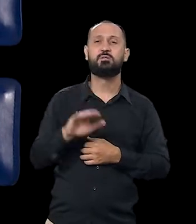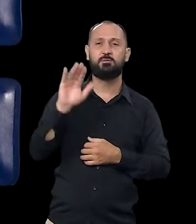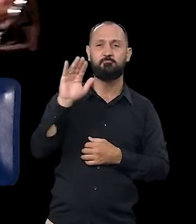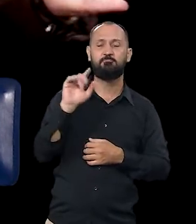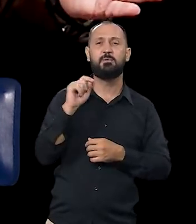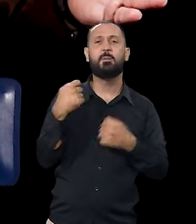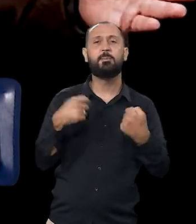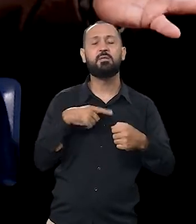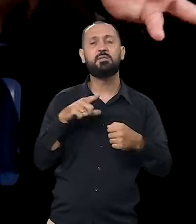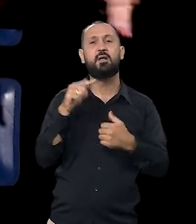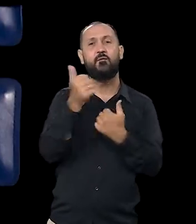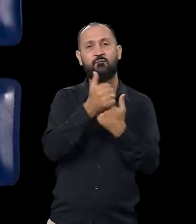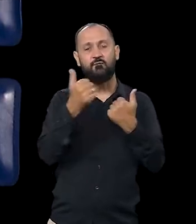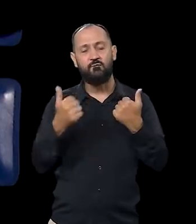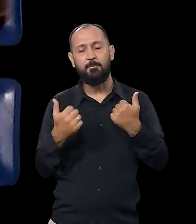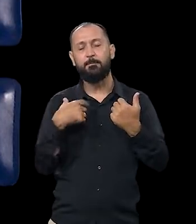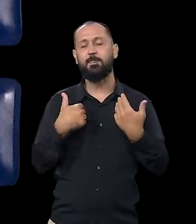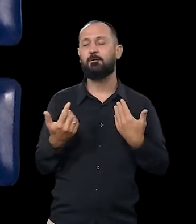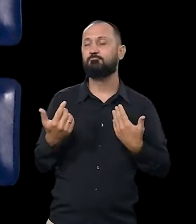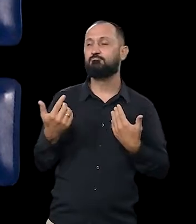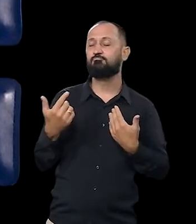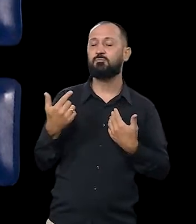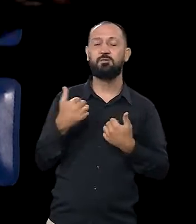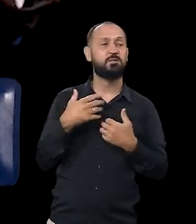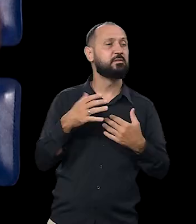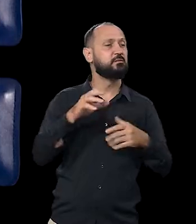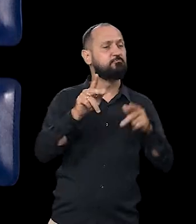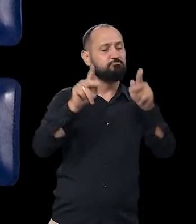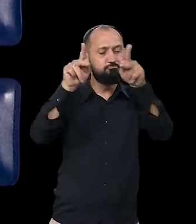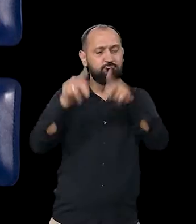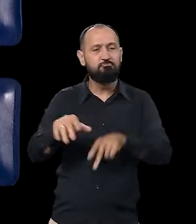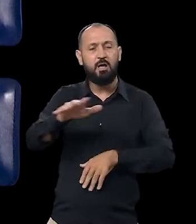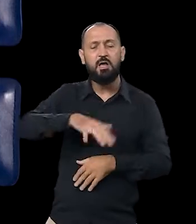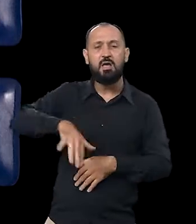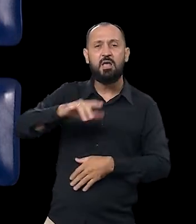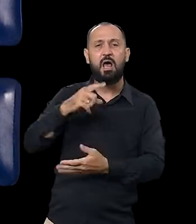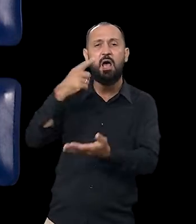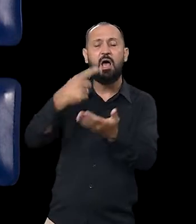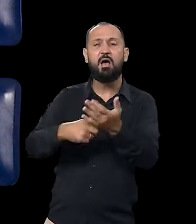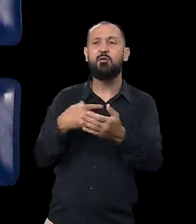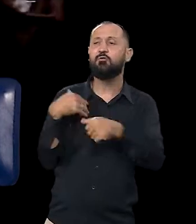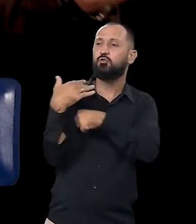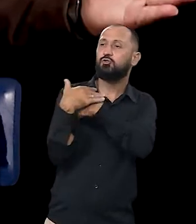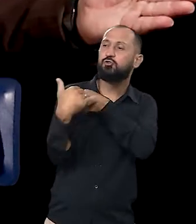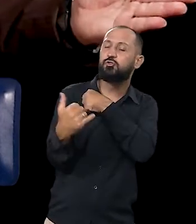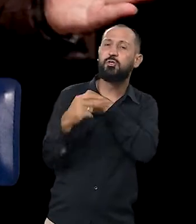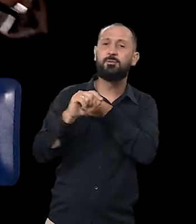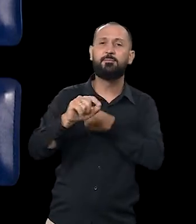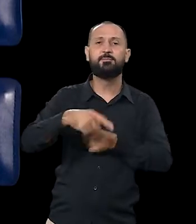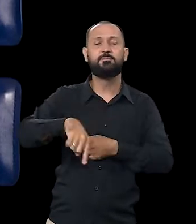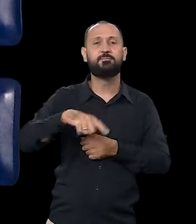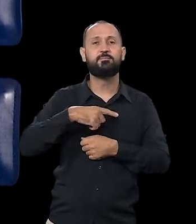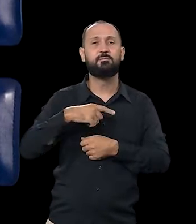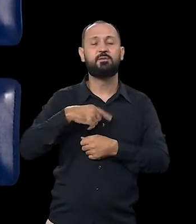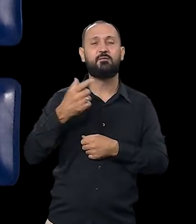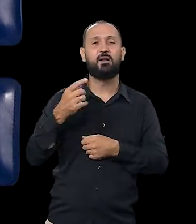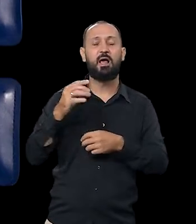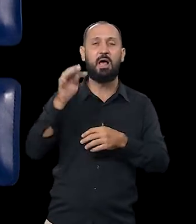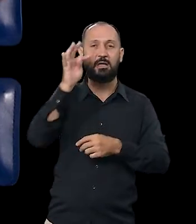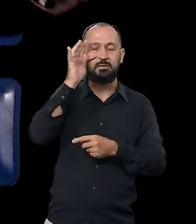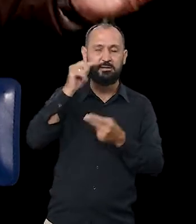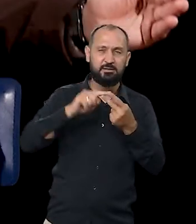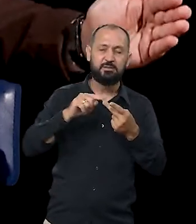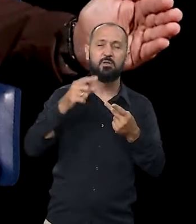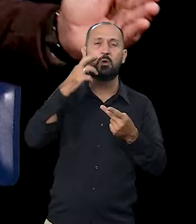precisava de ter um vice-governador, o povo todos reunidos na convenção, e eu fui chamado, estava lá a Tereza, estava o